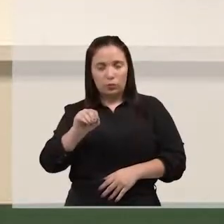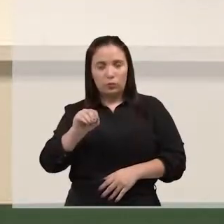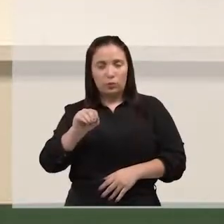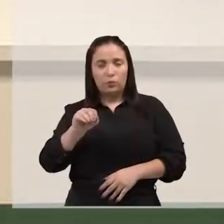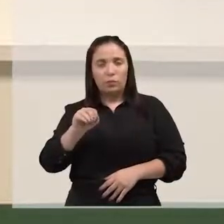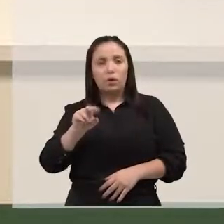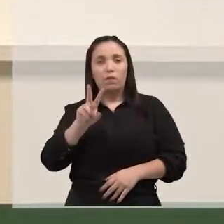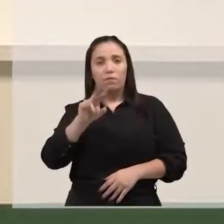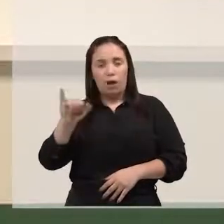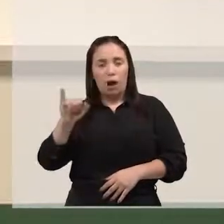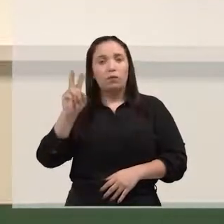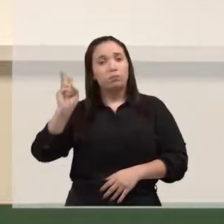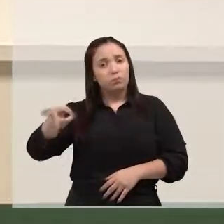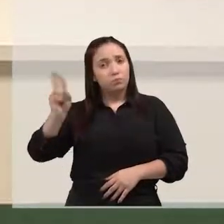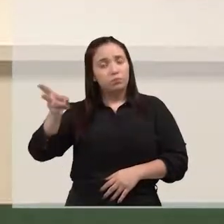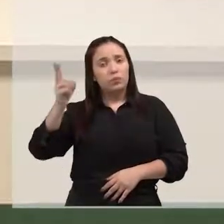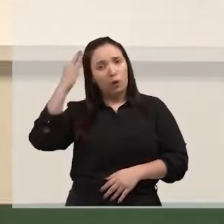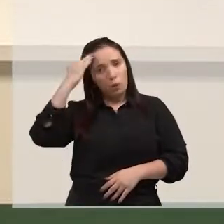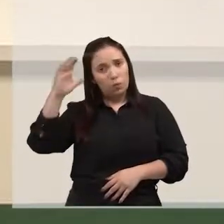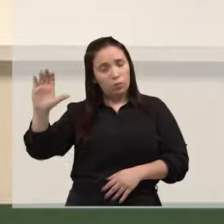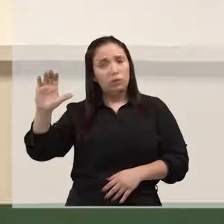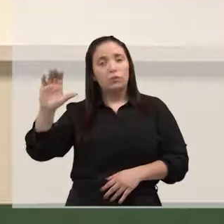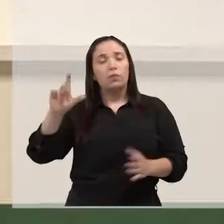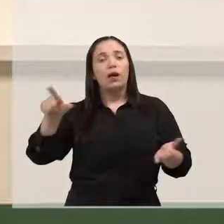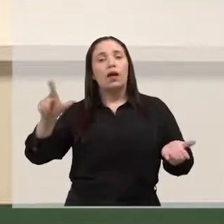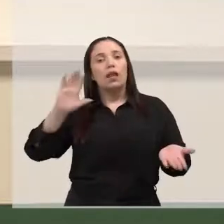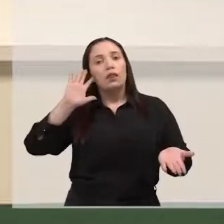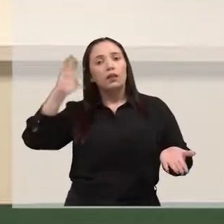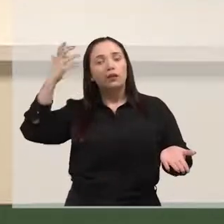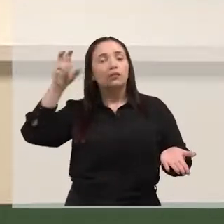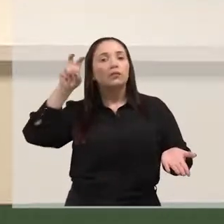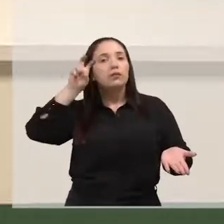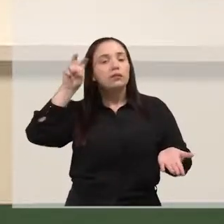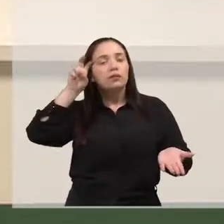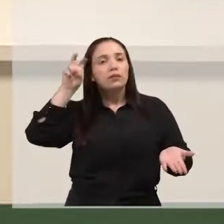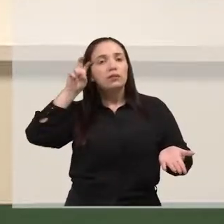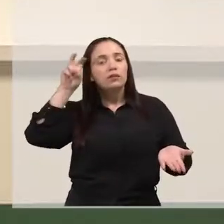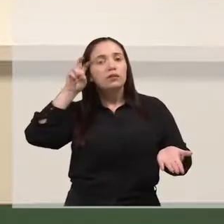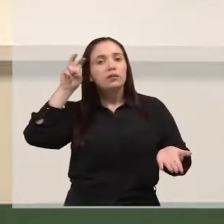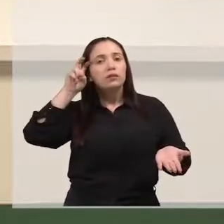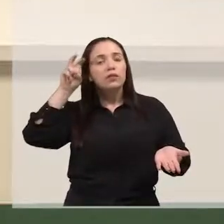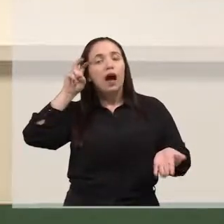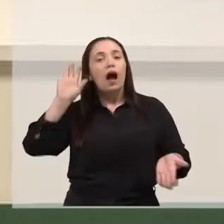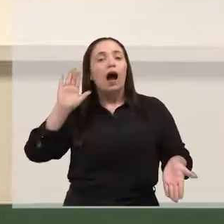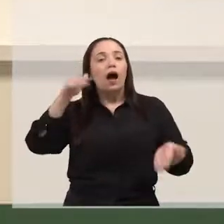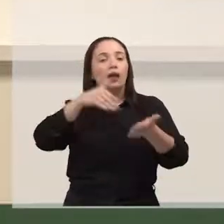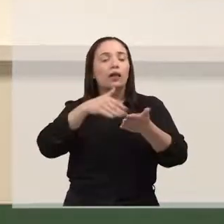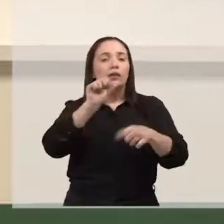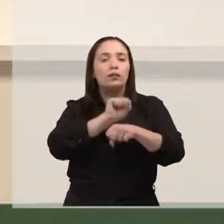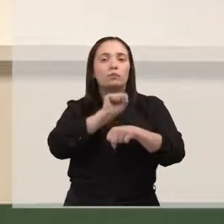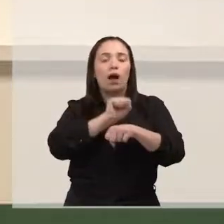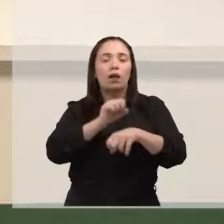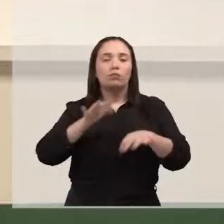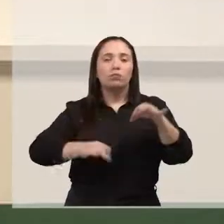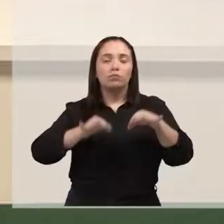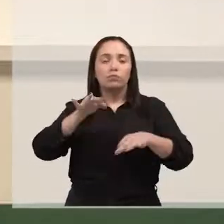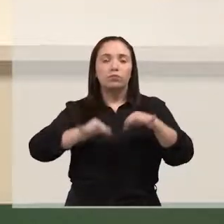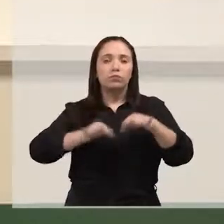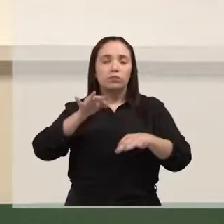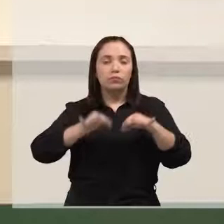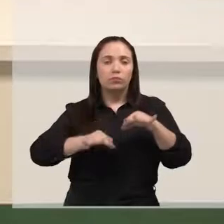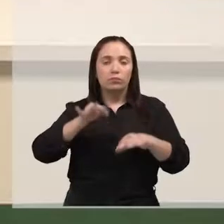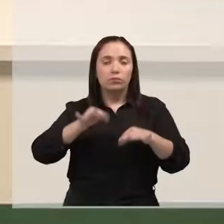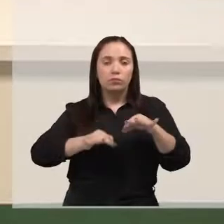deve prosseguir em Curitiba. A decisão desta quinta-feira é válida até o julgamento de exceção de